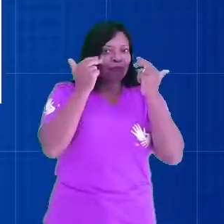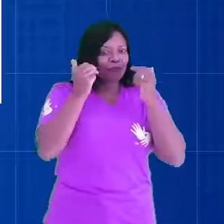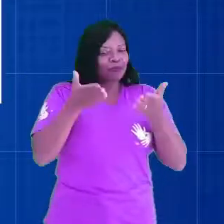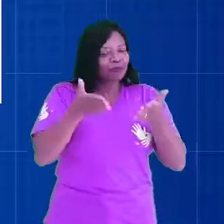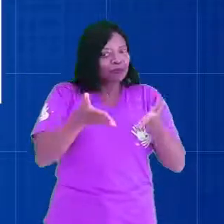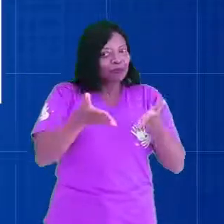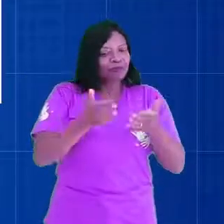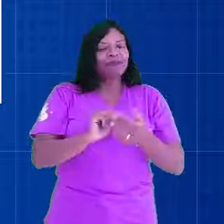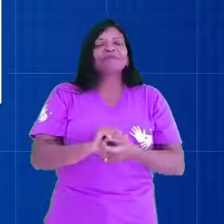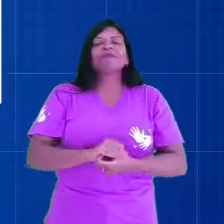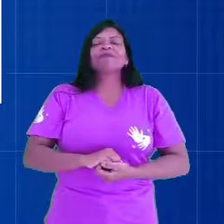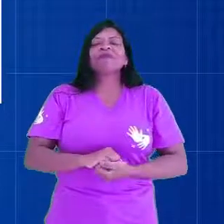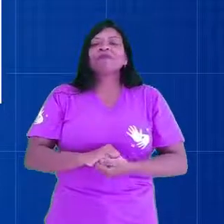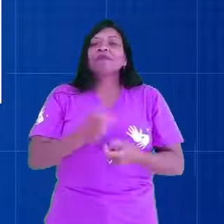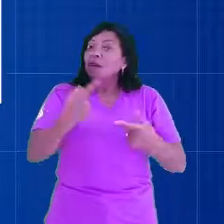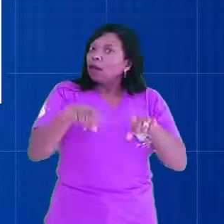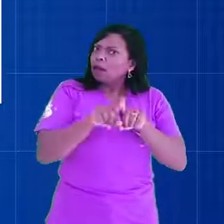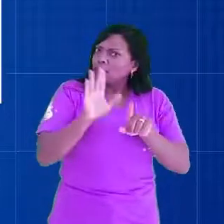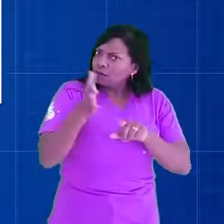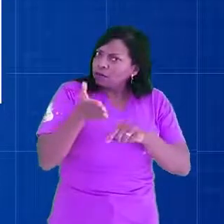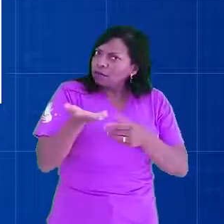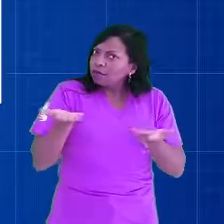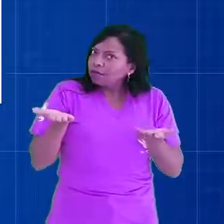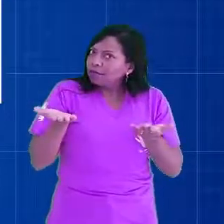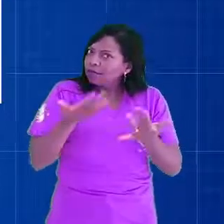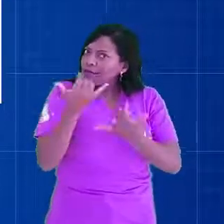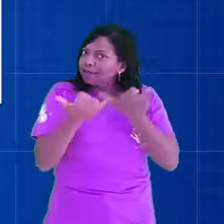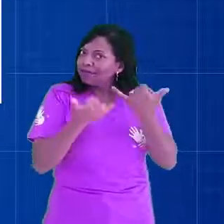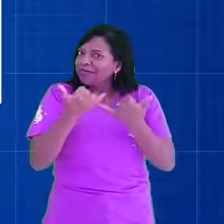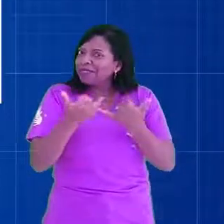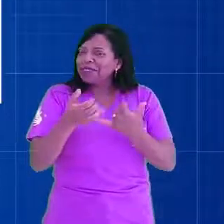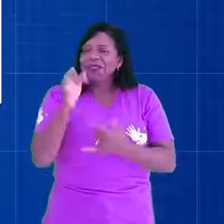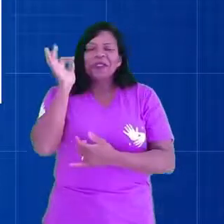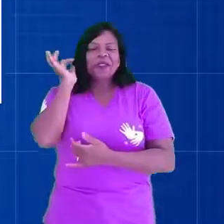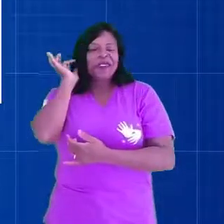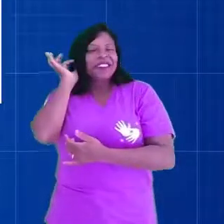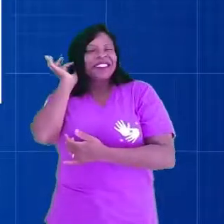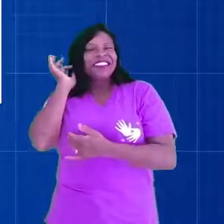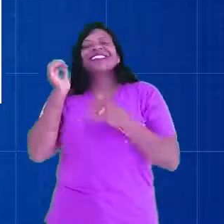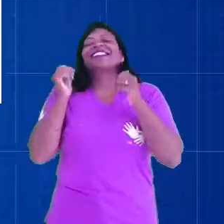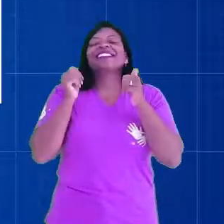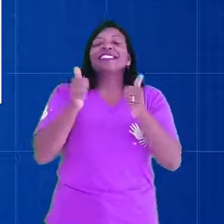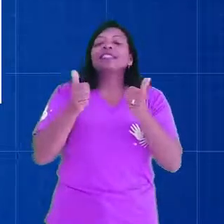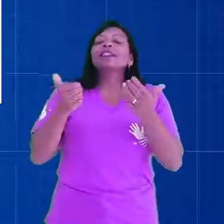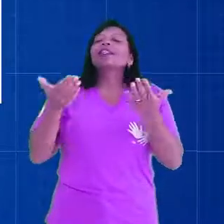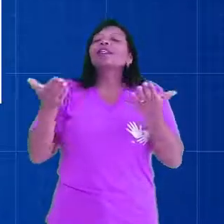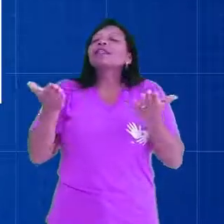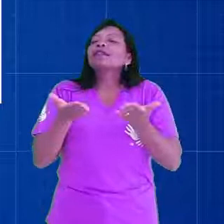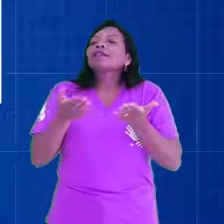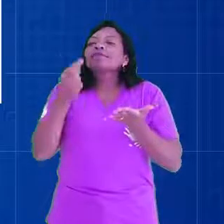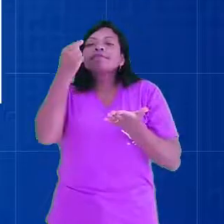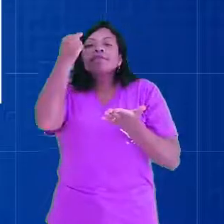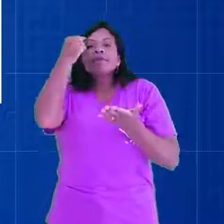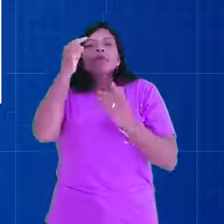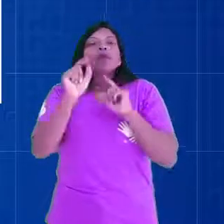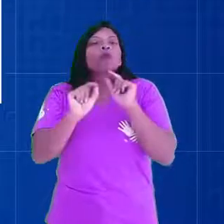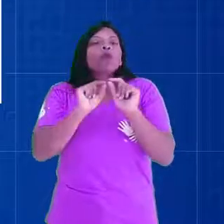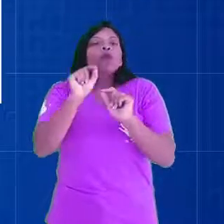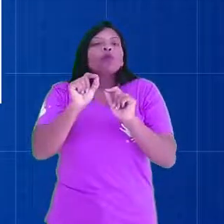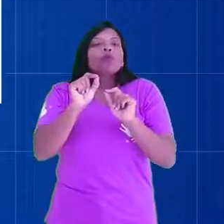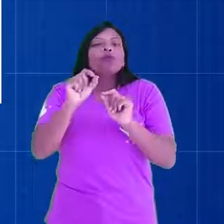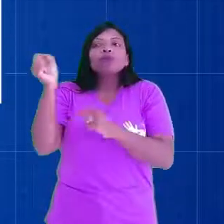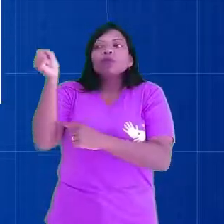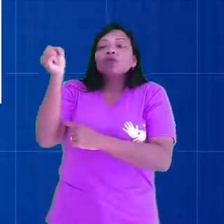Já voltaram, então, da brincadeira? Ótimo! Agora nós vamos pensar em outro tipo de fonte de luz.